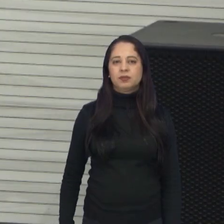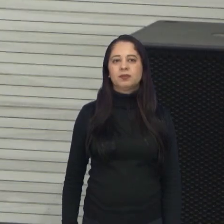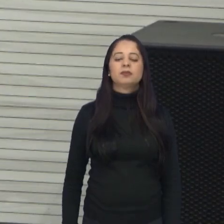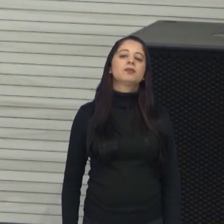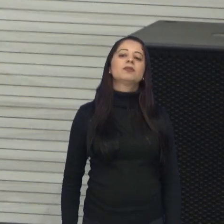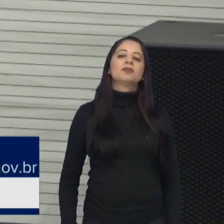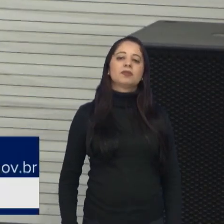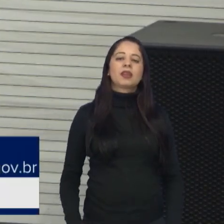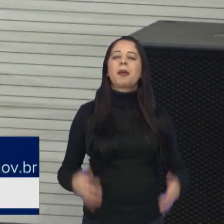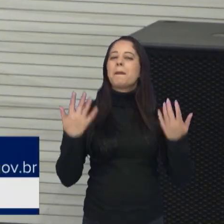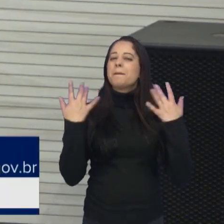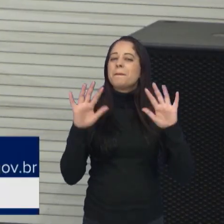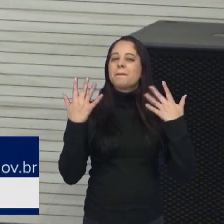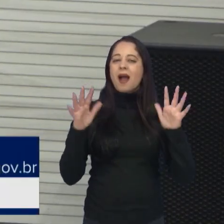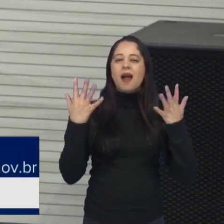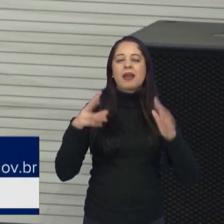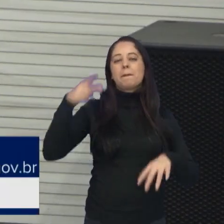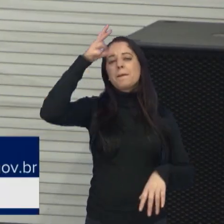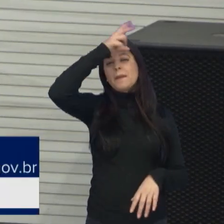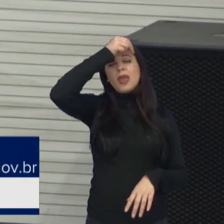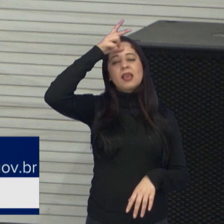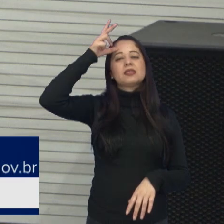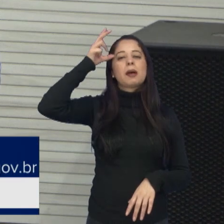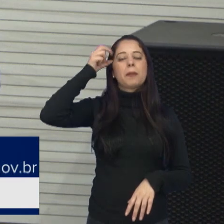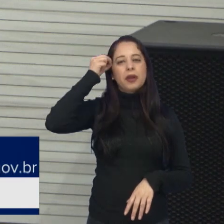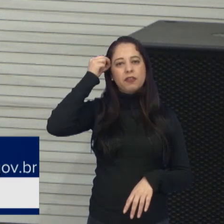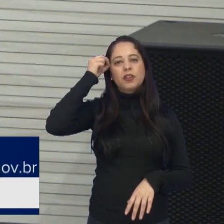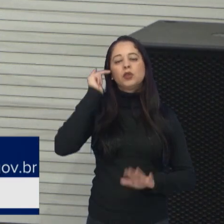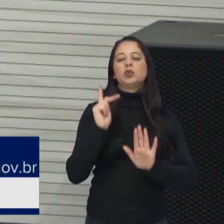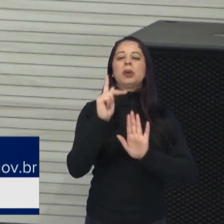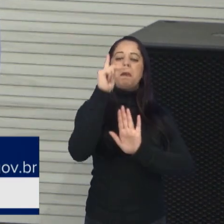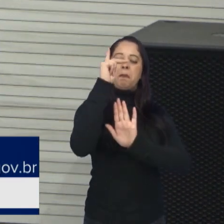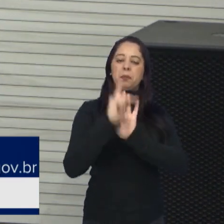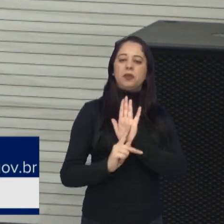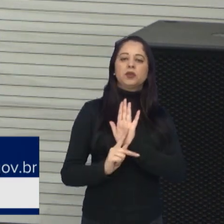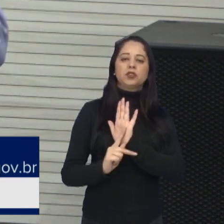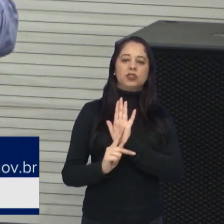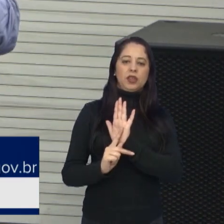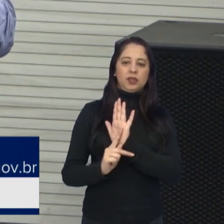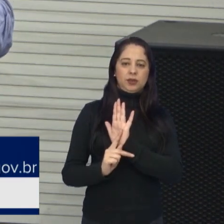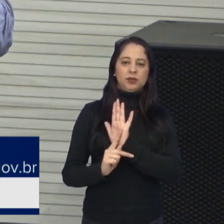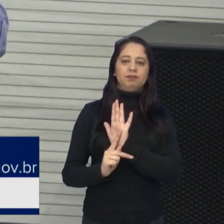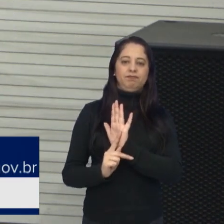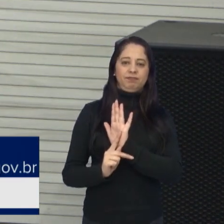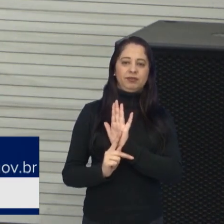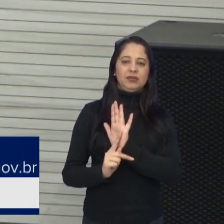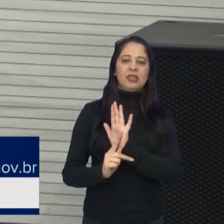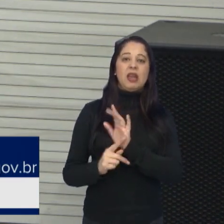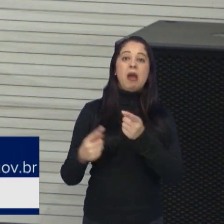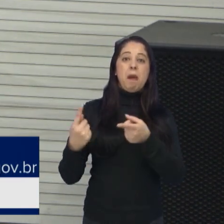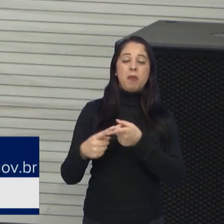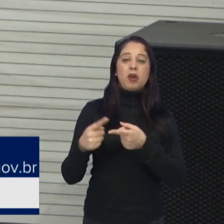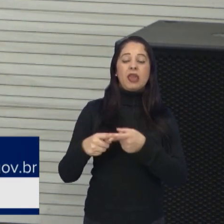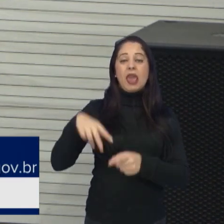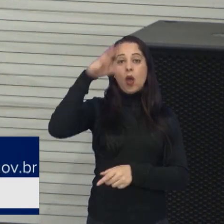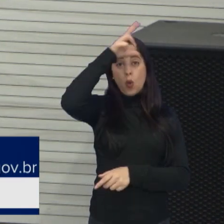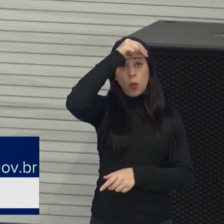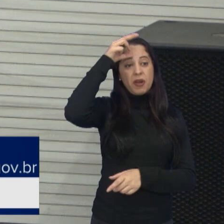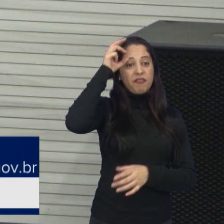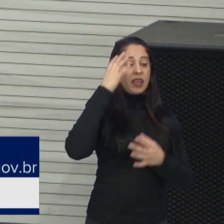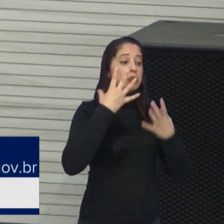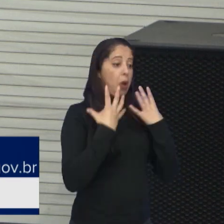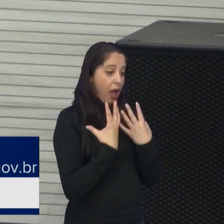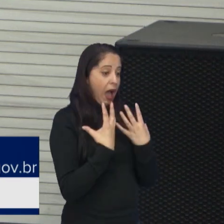que parabenizar o executivo, o prefeito Anderson, toda a sua equipe, que escutou a demanda da cidade, que vem através de